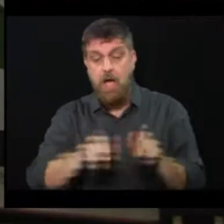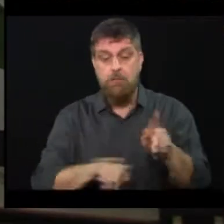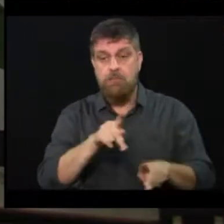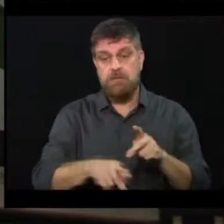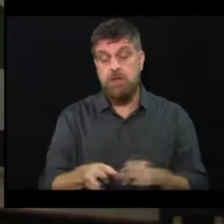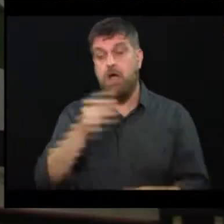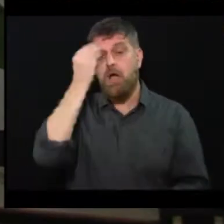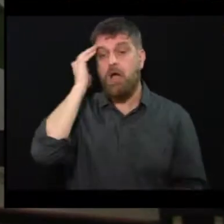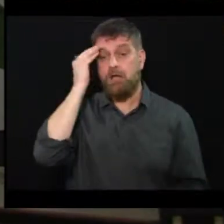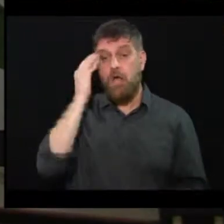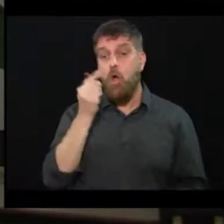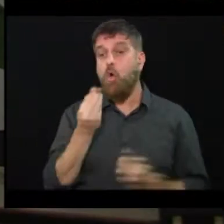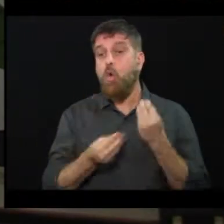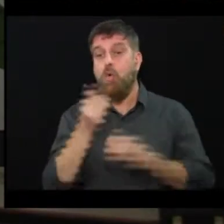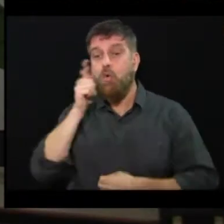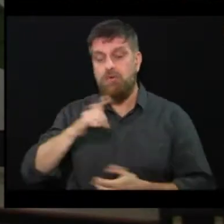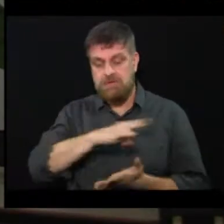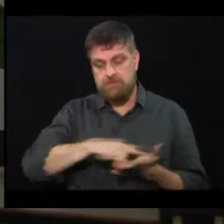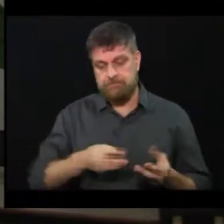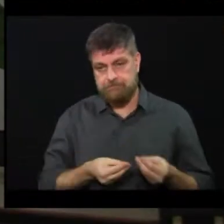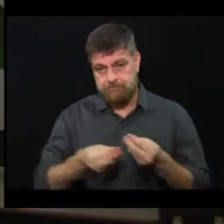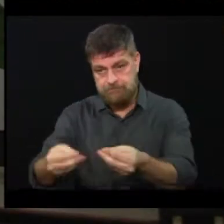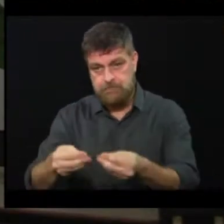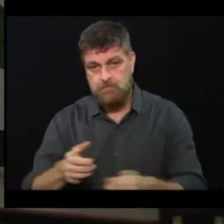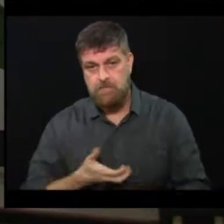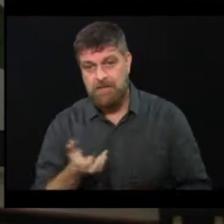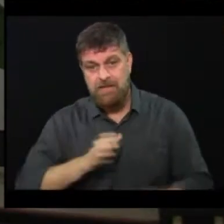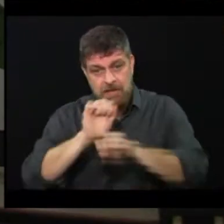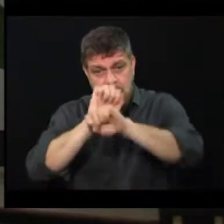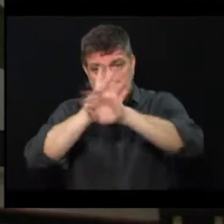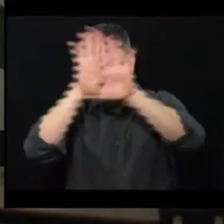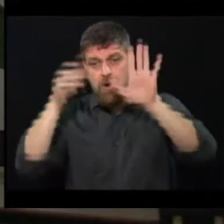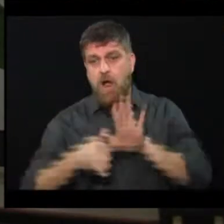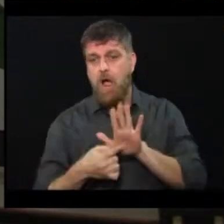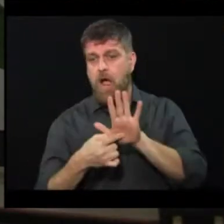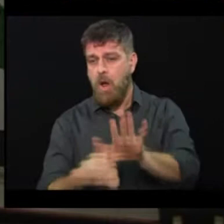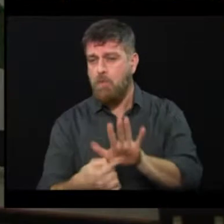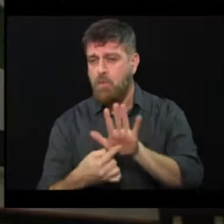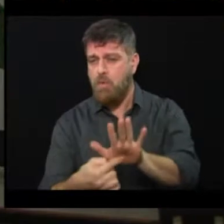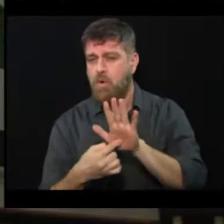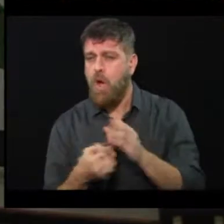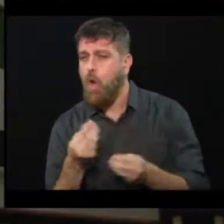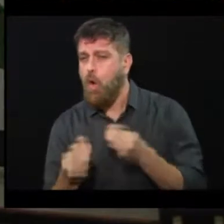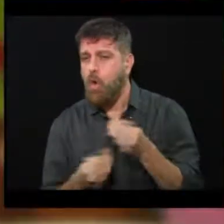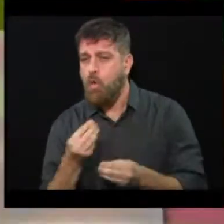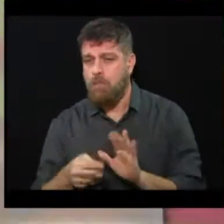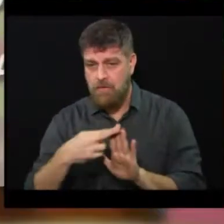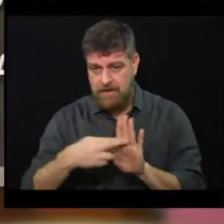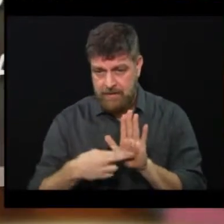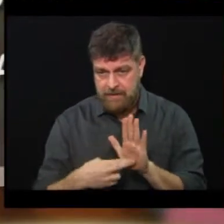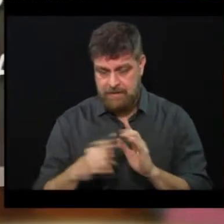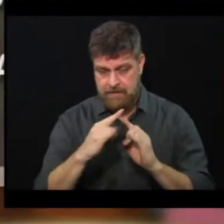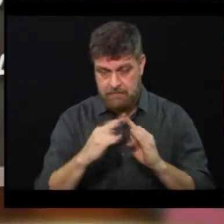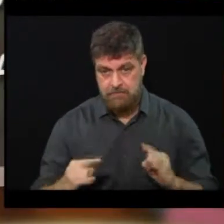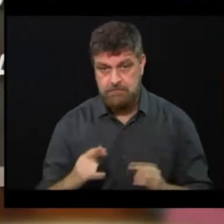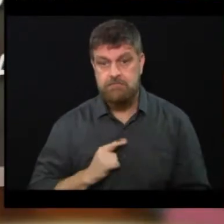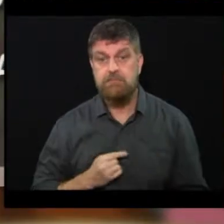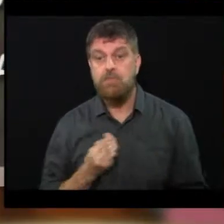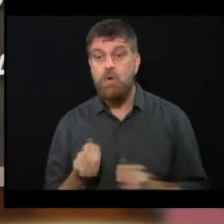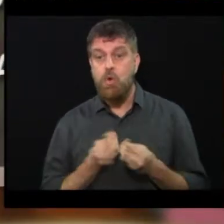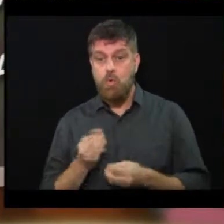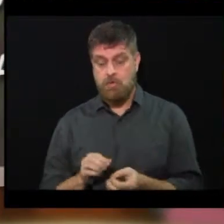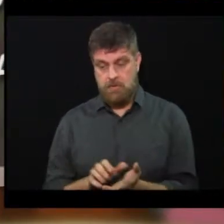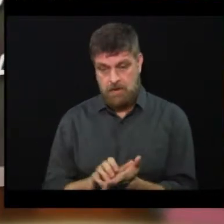e e sendo bem transparente e mostrando para a população andamento a regularização o passo a passo para fazer a